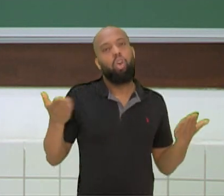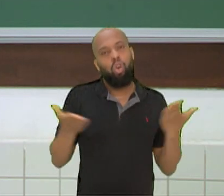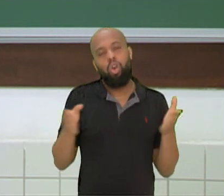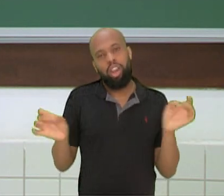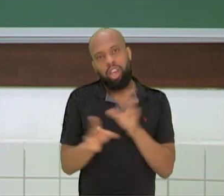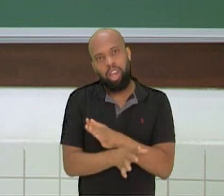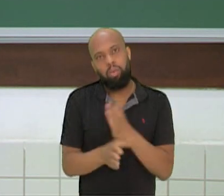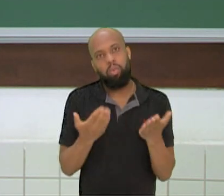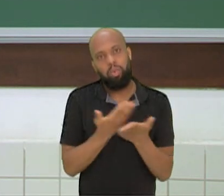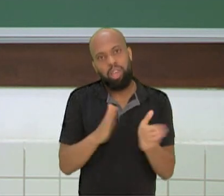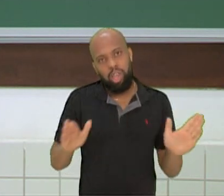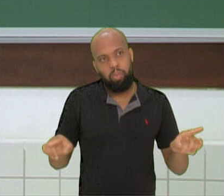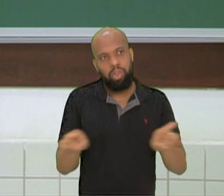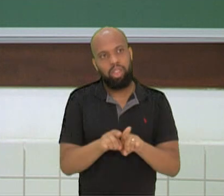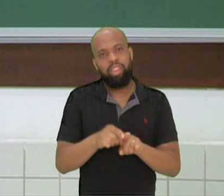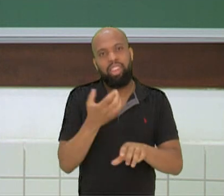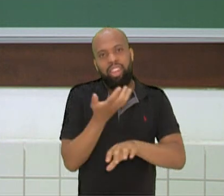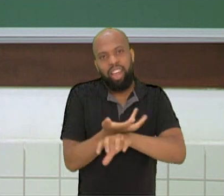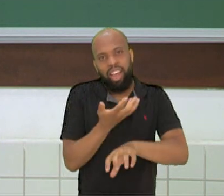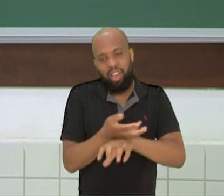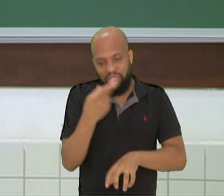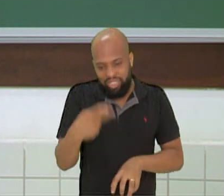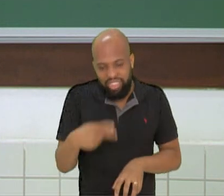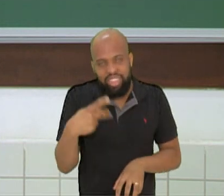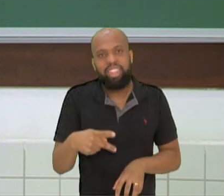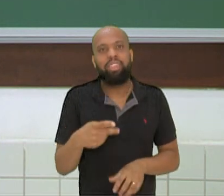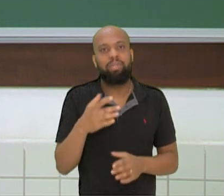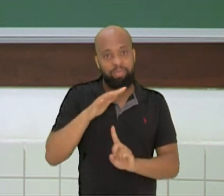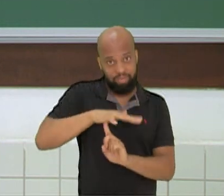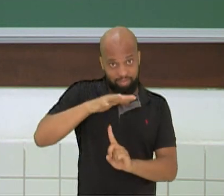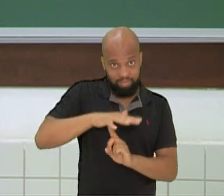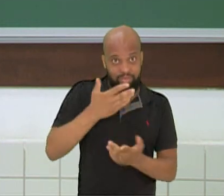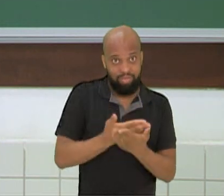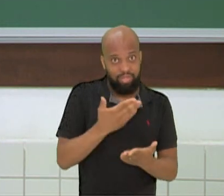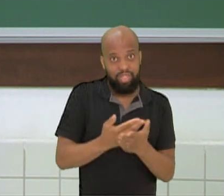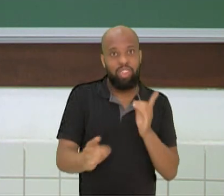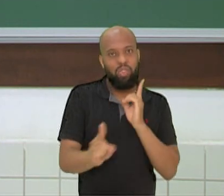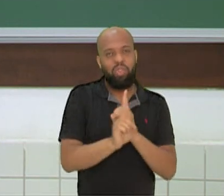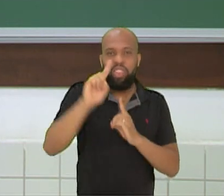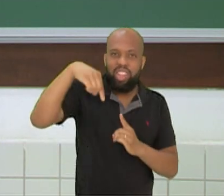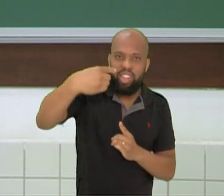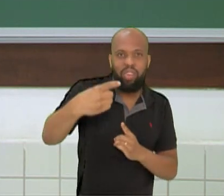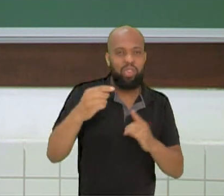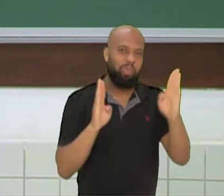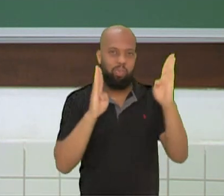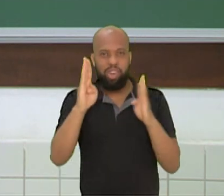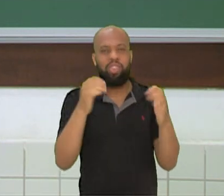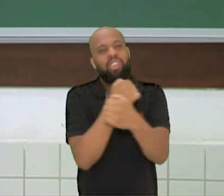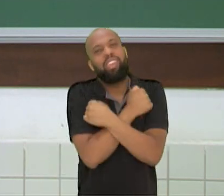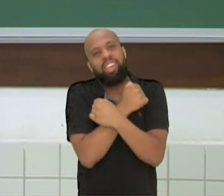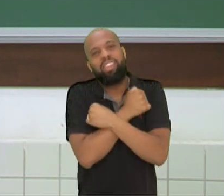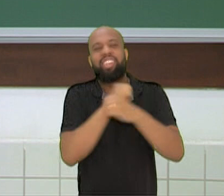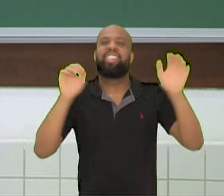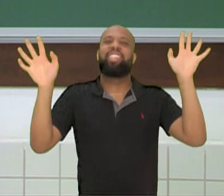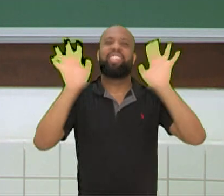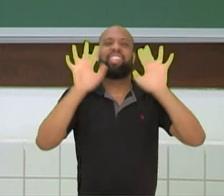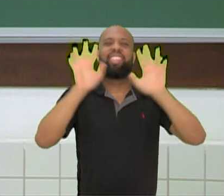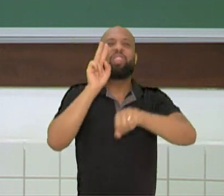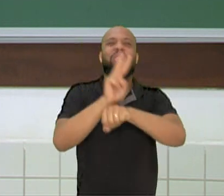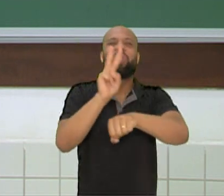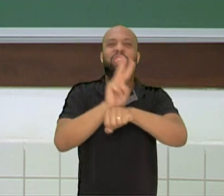aqui, acabamos por aqui então essa temporada da Aula Paraná. Vamos ver se a gente se vê na próxima temporada. Então, um grande abraço para vocês, se